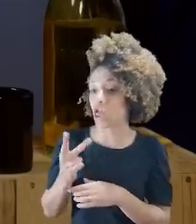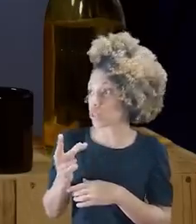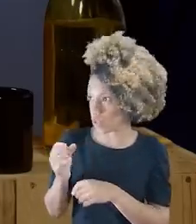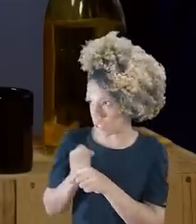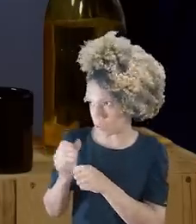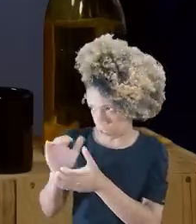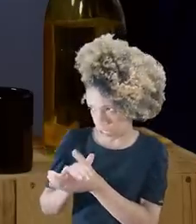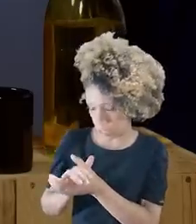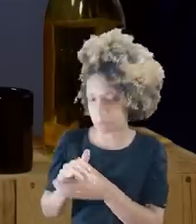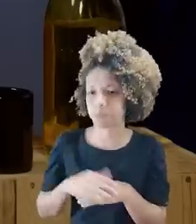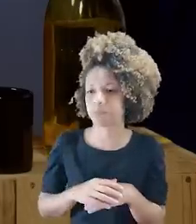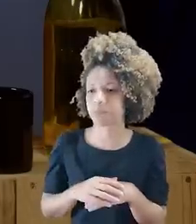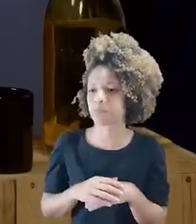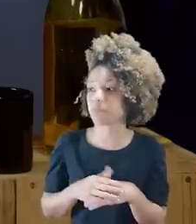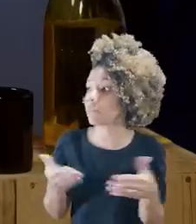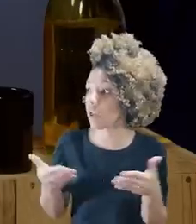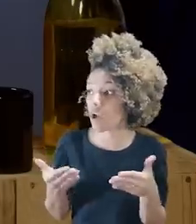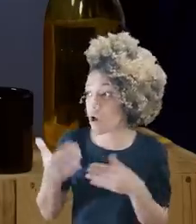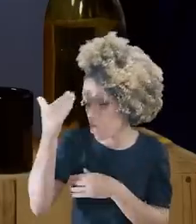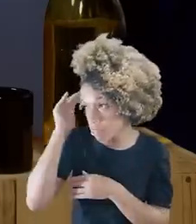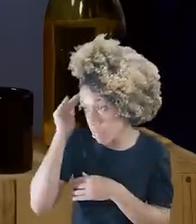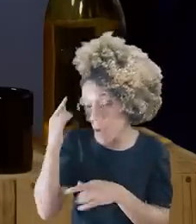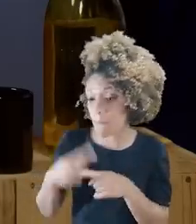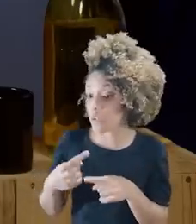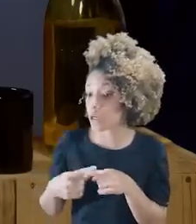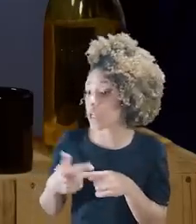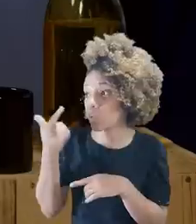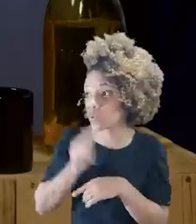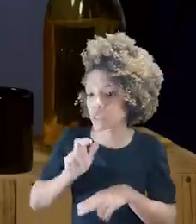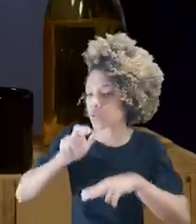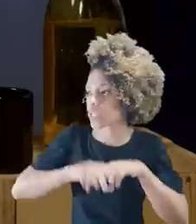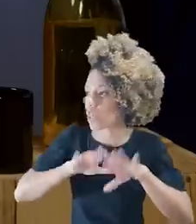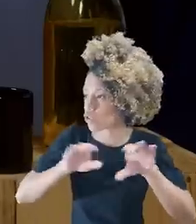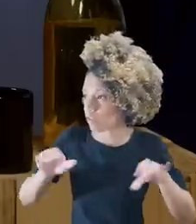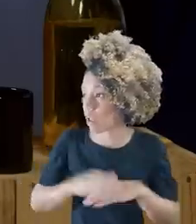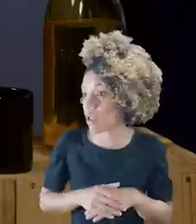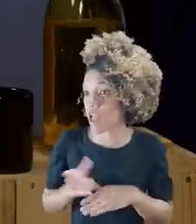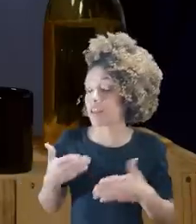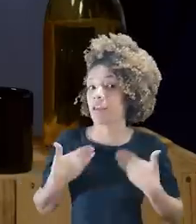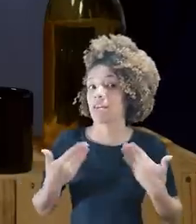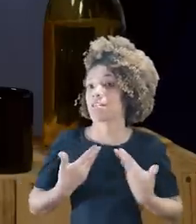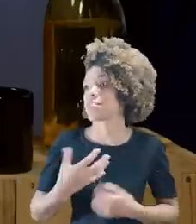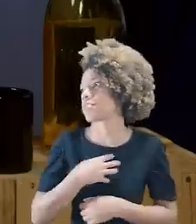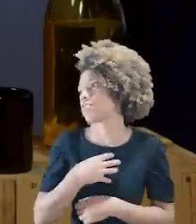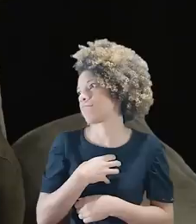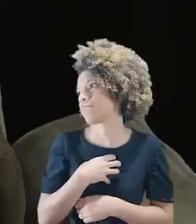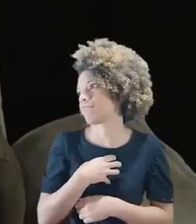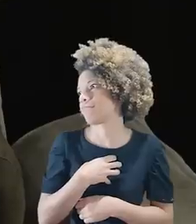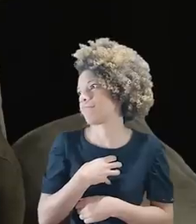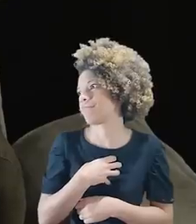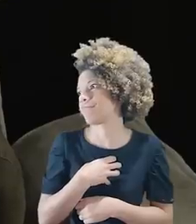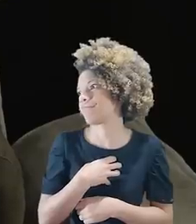casada há 12 anos agora ele entendeu porque que eu não sinto não sou fa não tem noção alegria que ele tá sentindo também